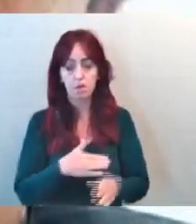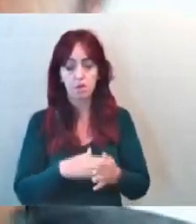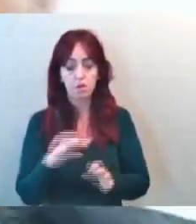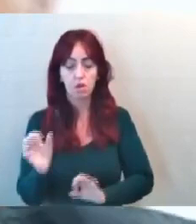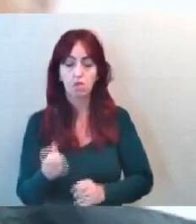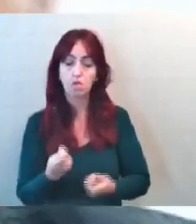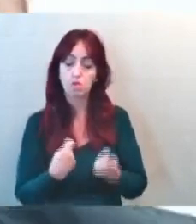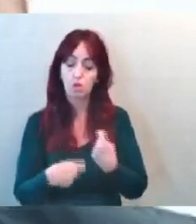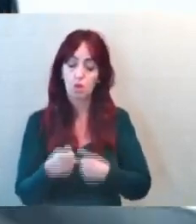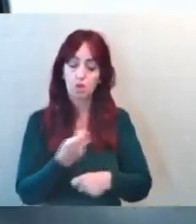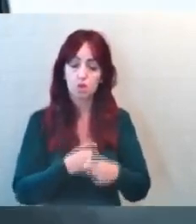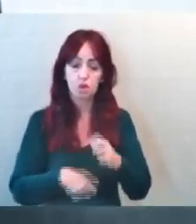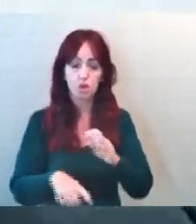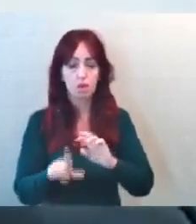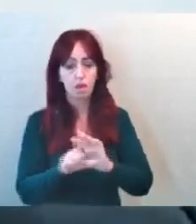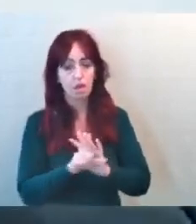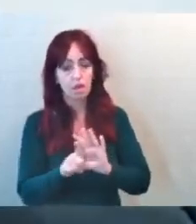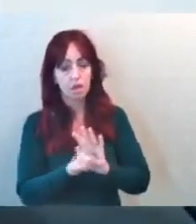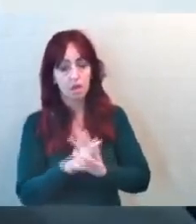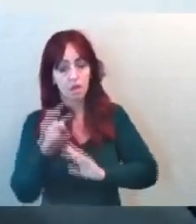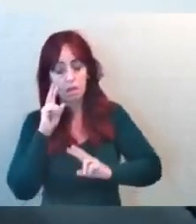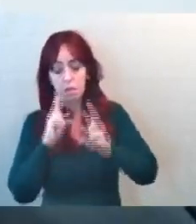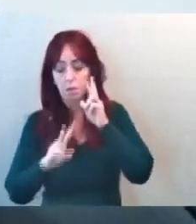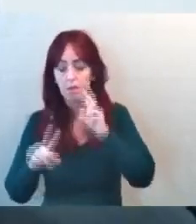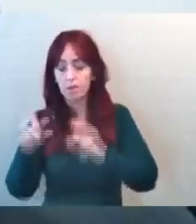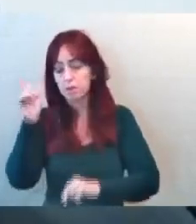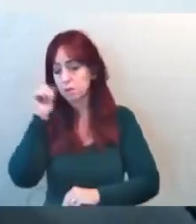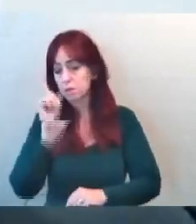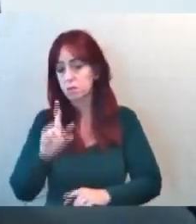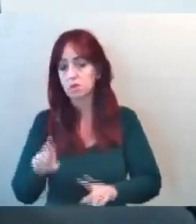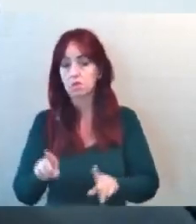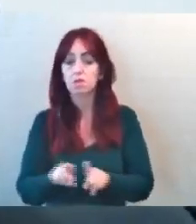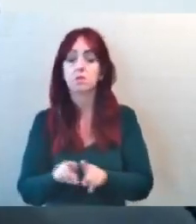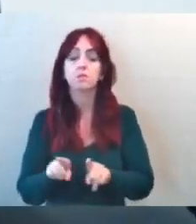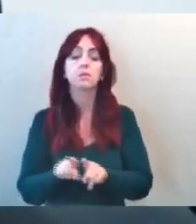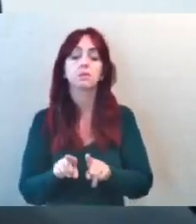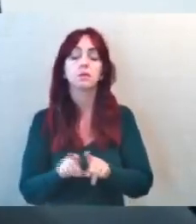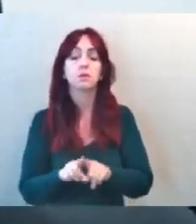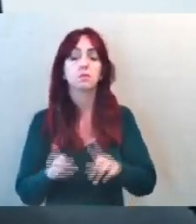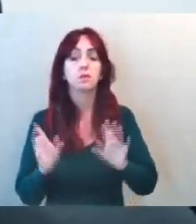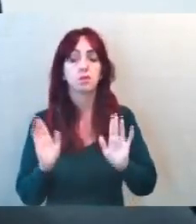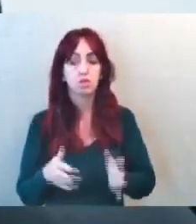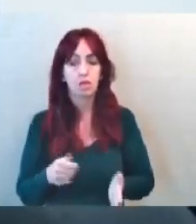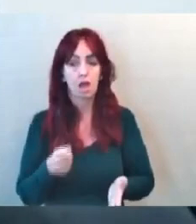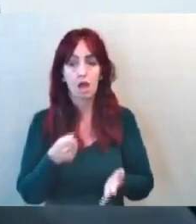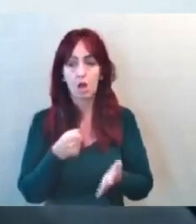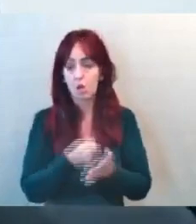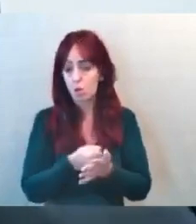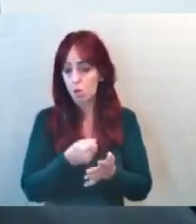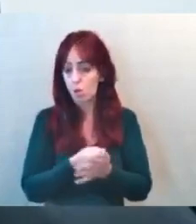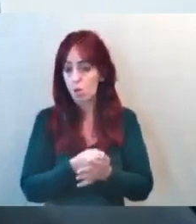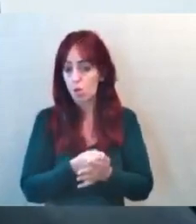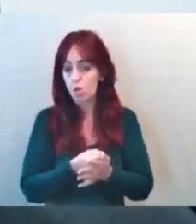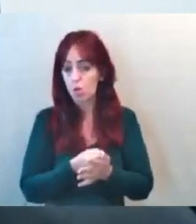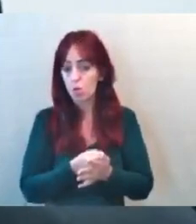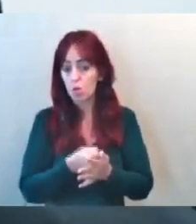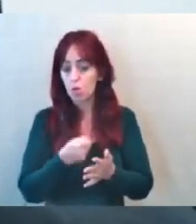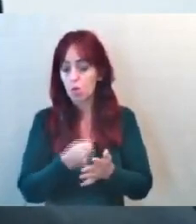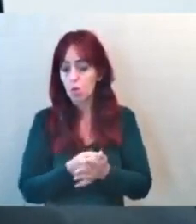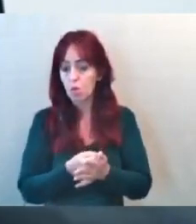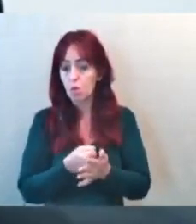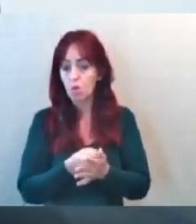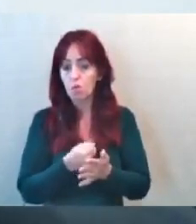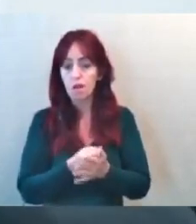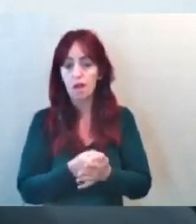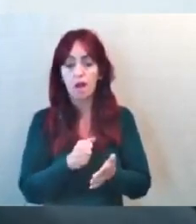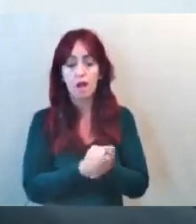da legalidade, para ver se a gente também conseguimos já cobrar as multas das empresas